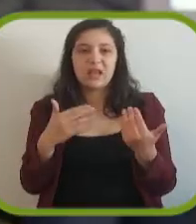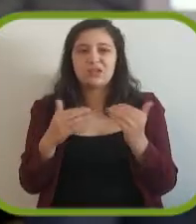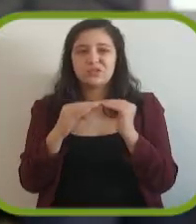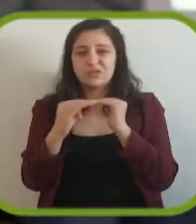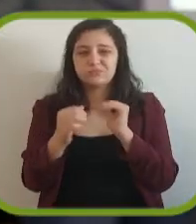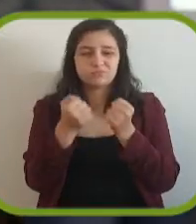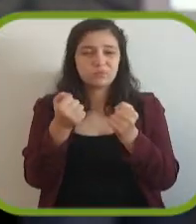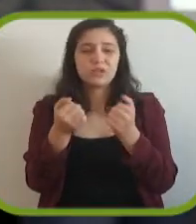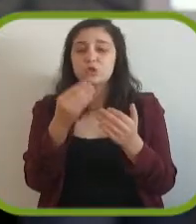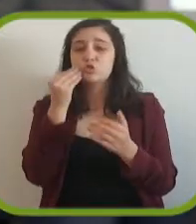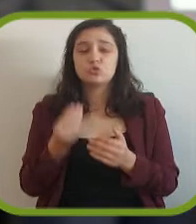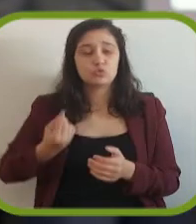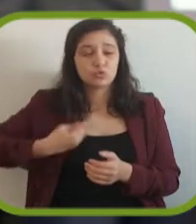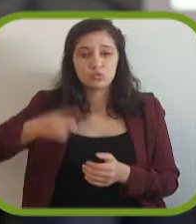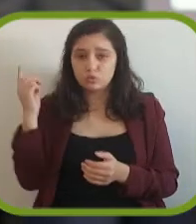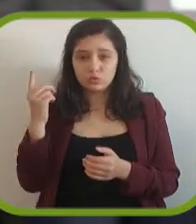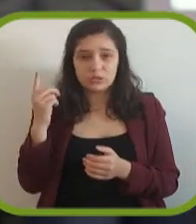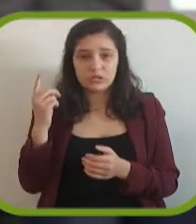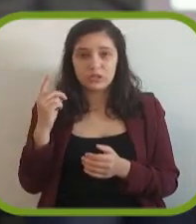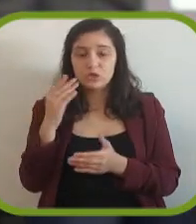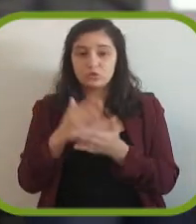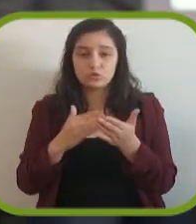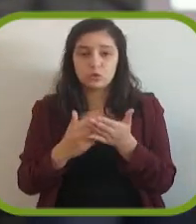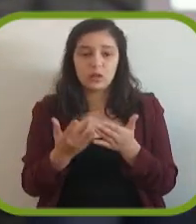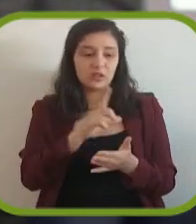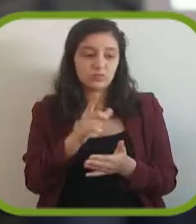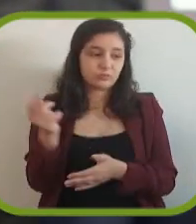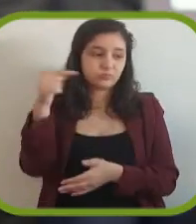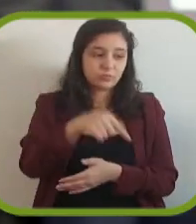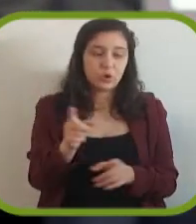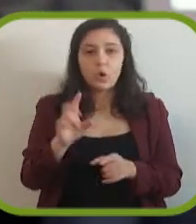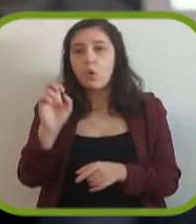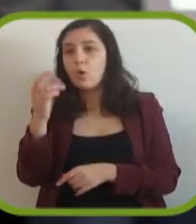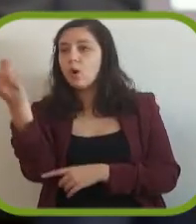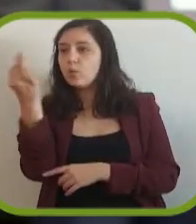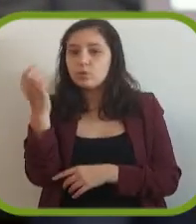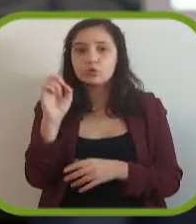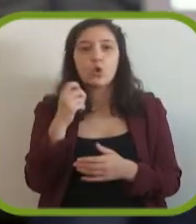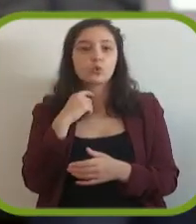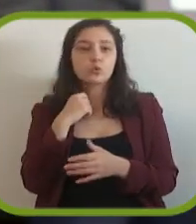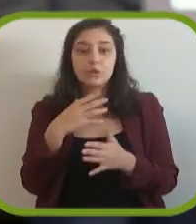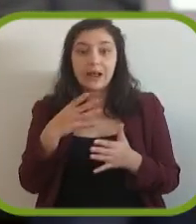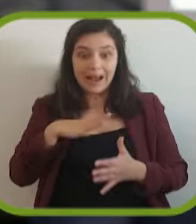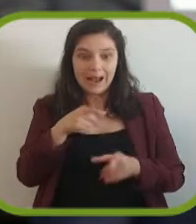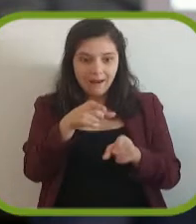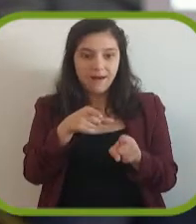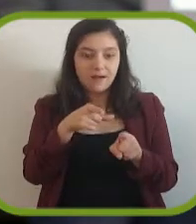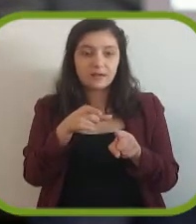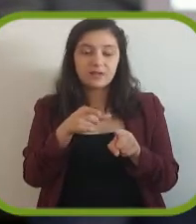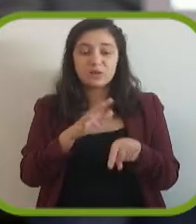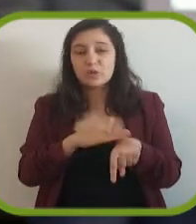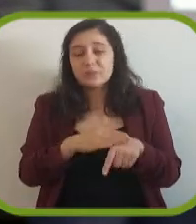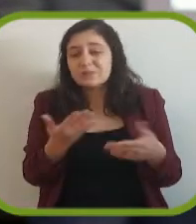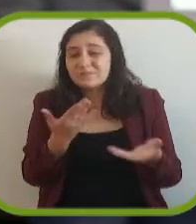é sustentável e, sobretudo, não é justo o estudante não vir para Lisboa ou para o Porto ou para um curso que queira, porque, de